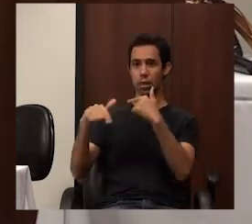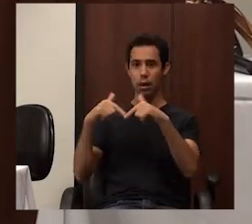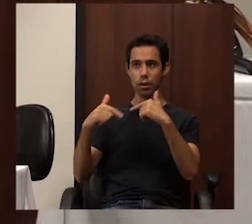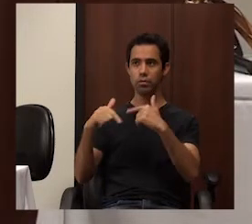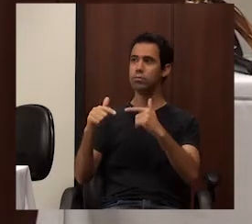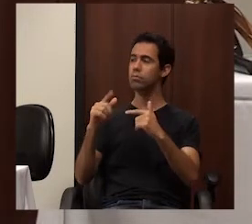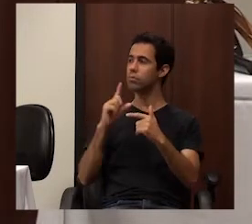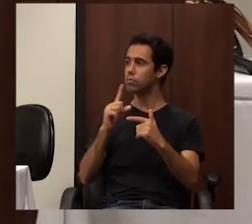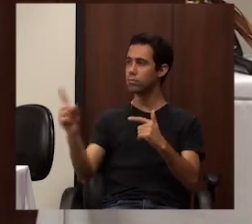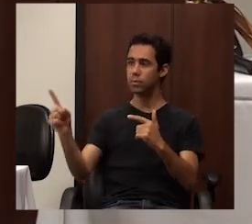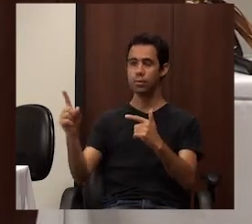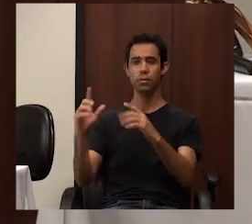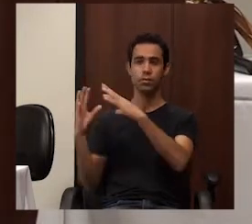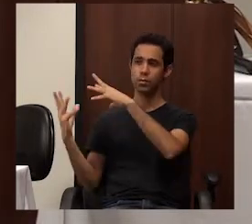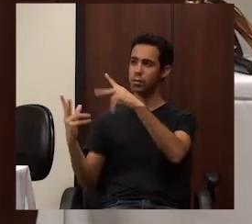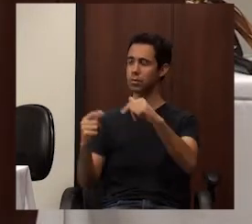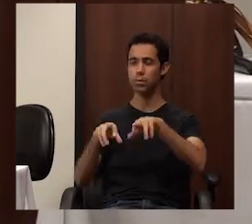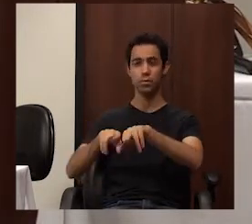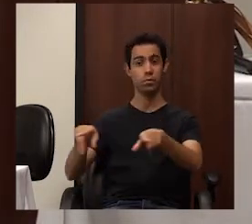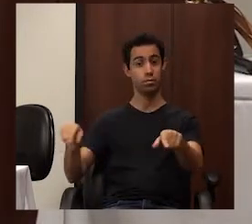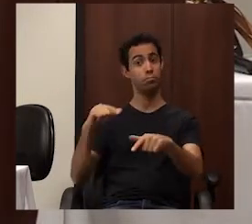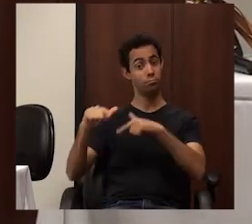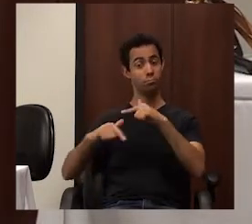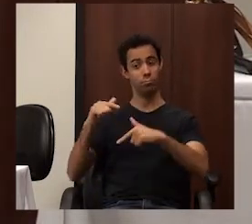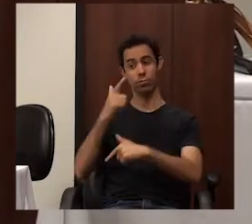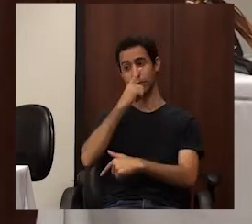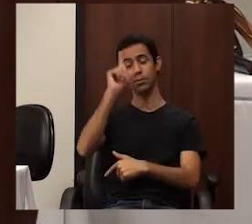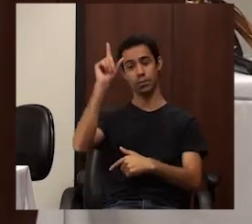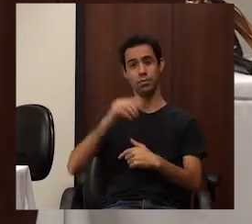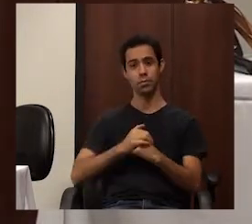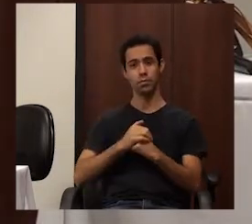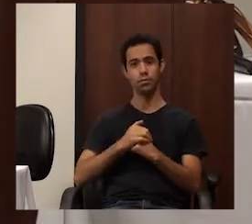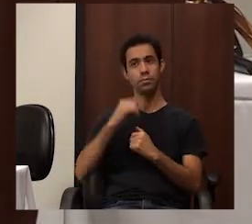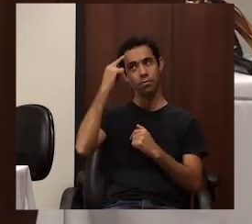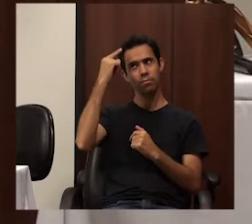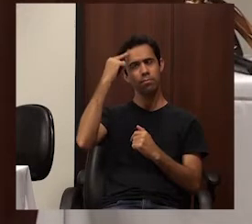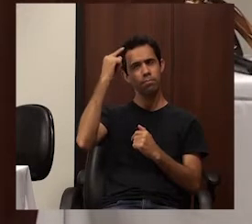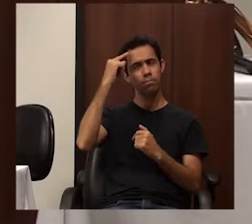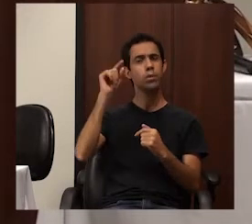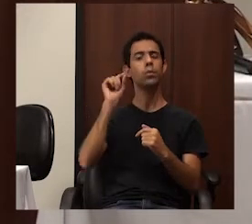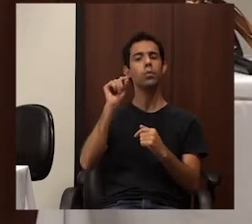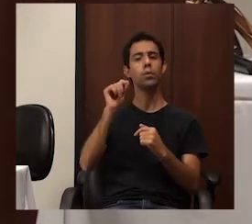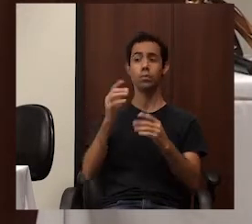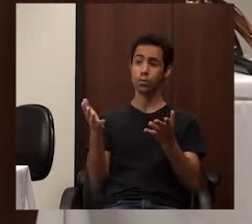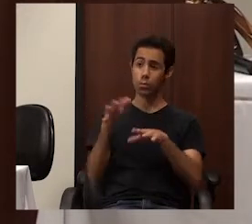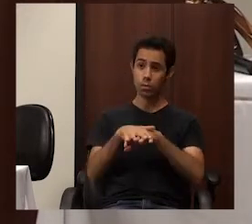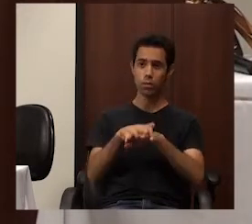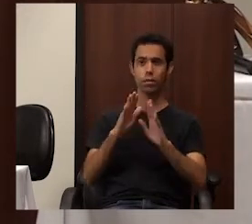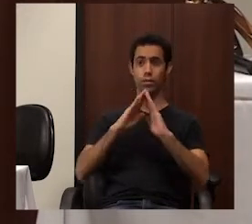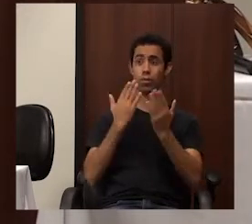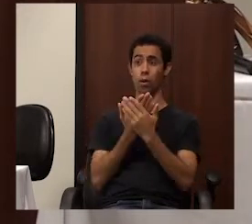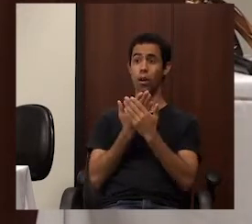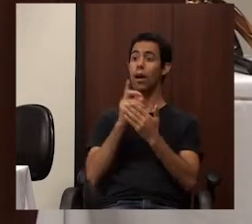não supera na infância, que não supera com uma inclusão que é social, porque a inclusão na escola é uma inclusão